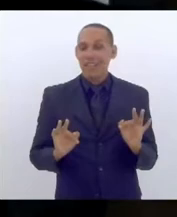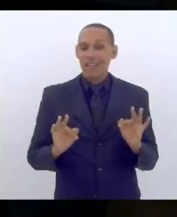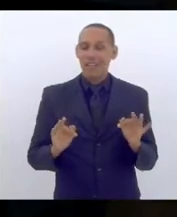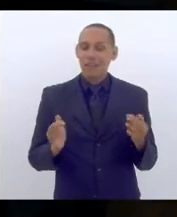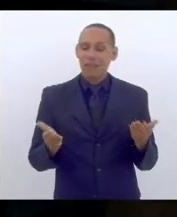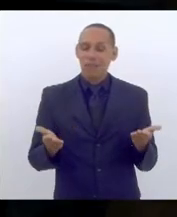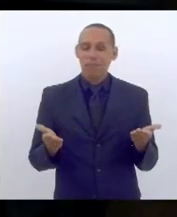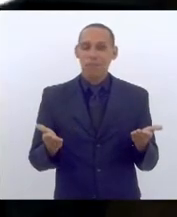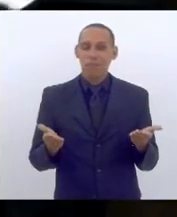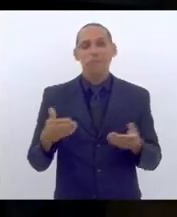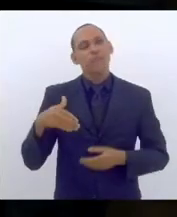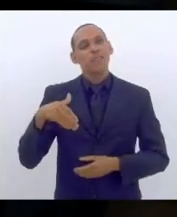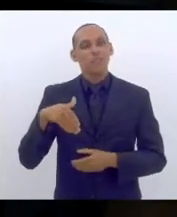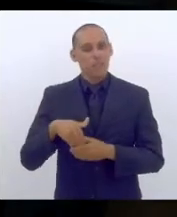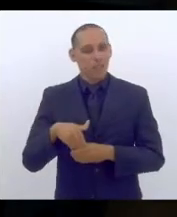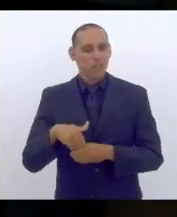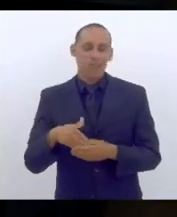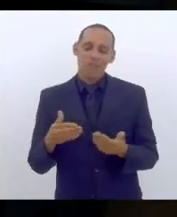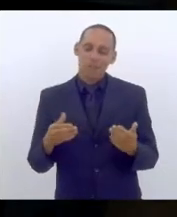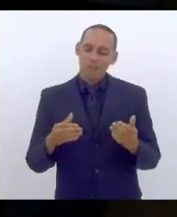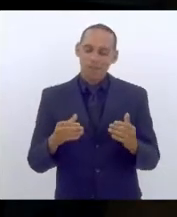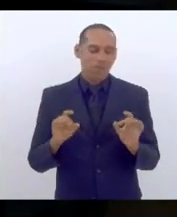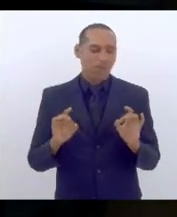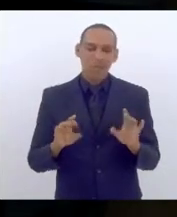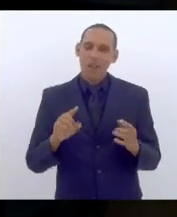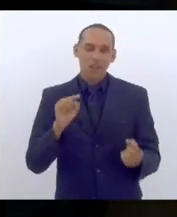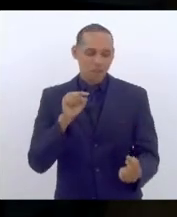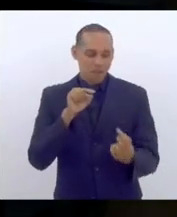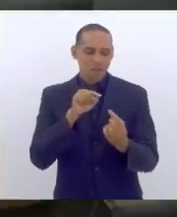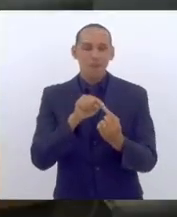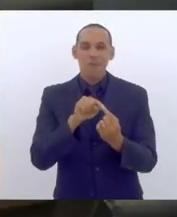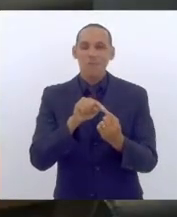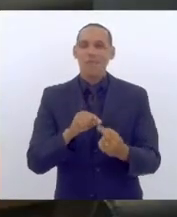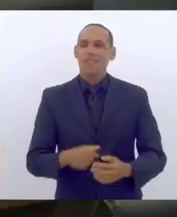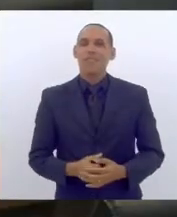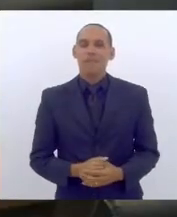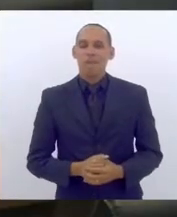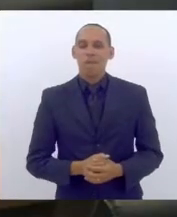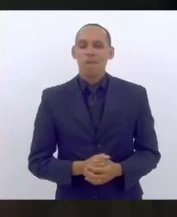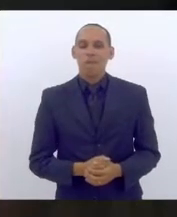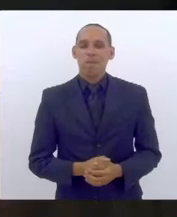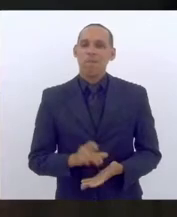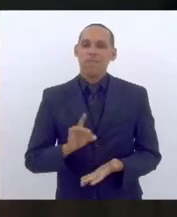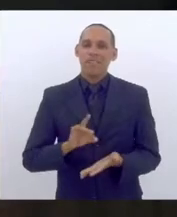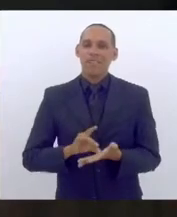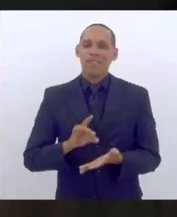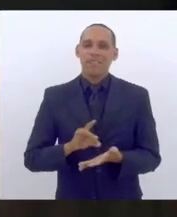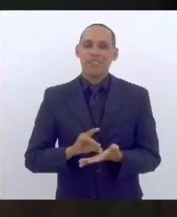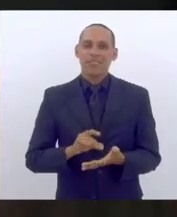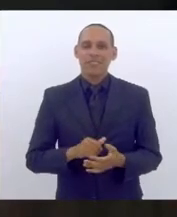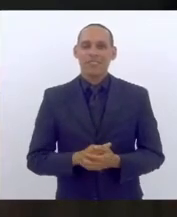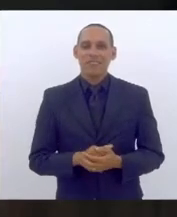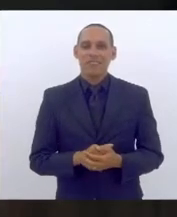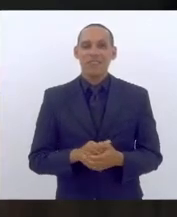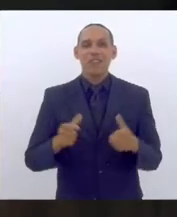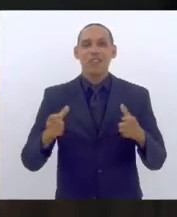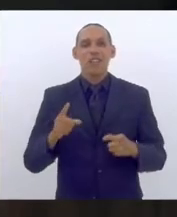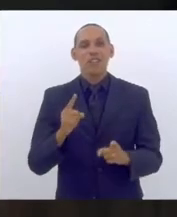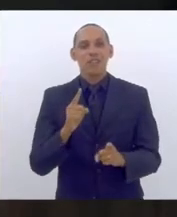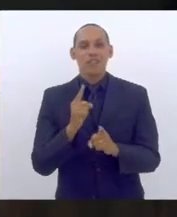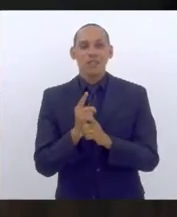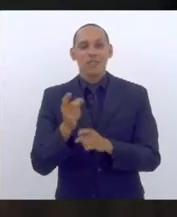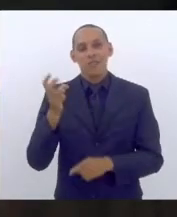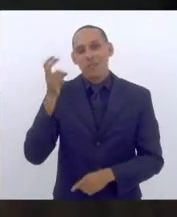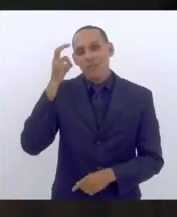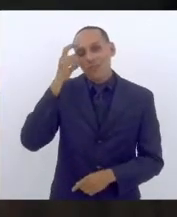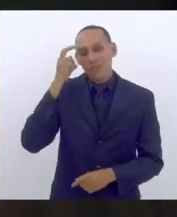que o voto só pode ser verdade lugar de encontro lugar de